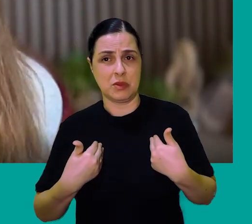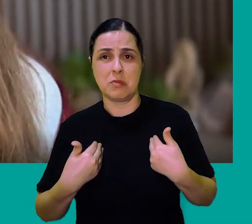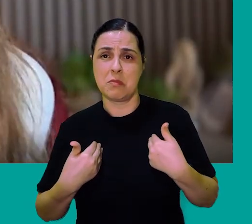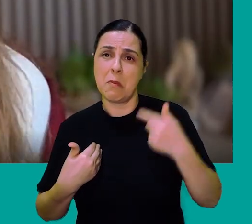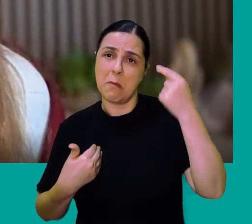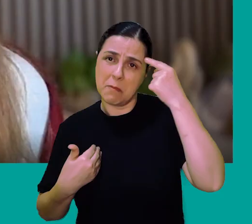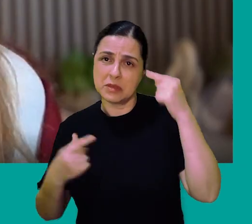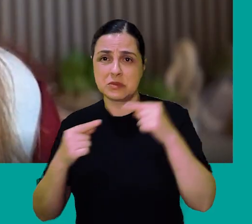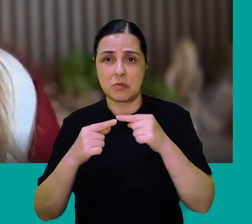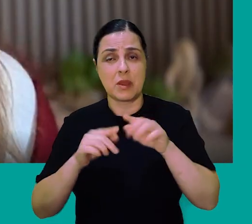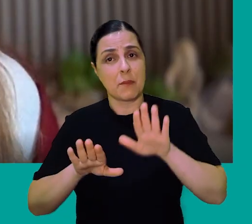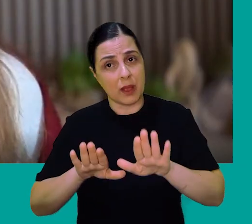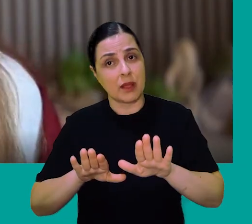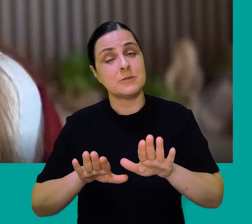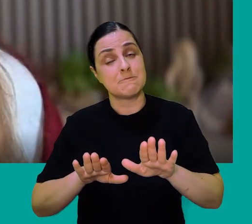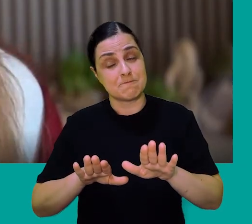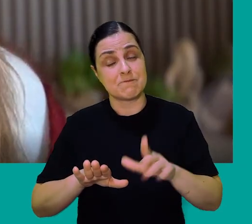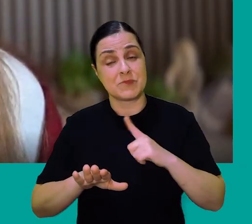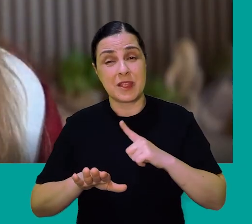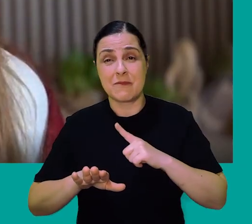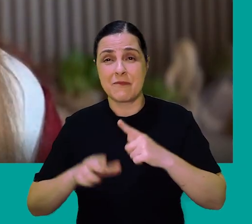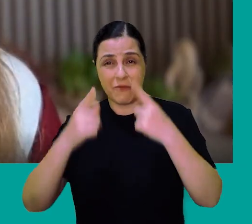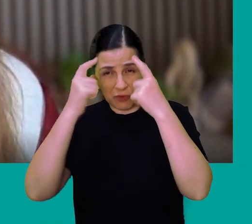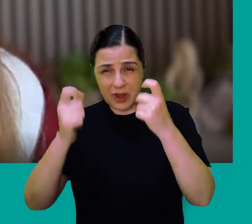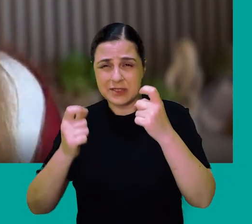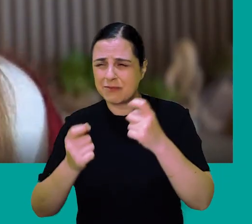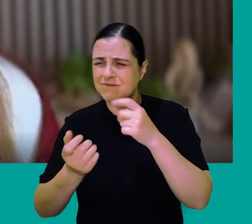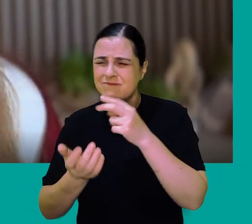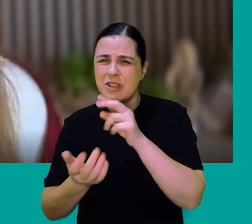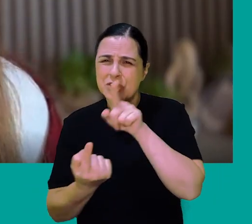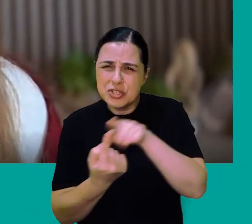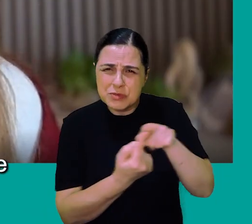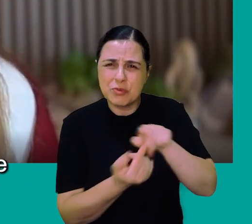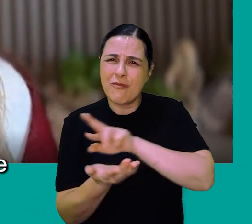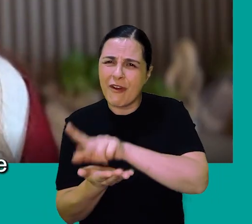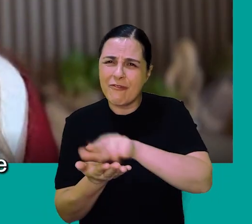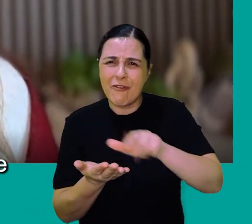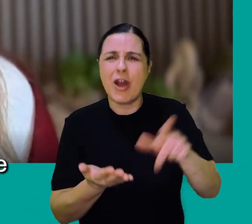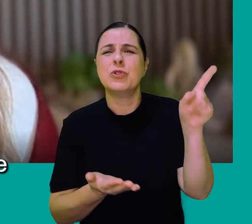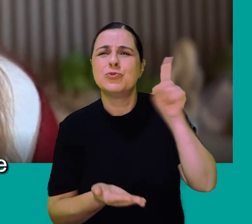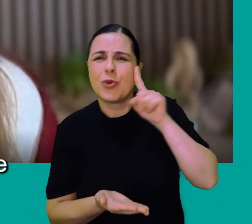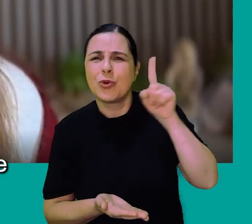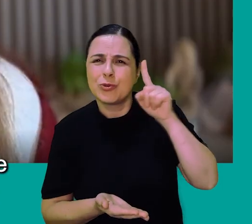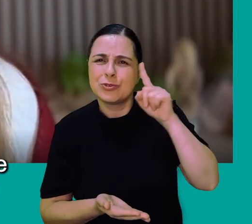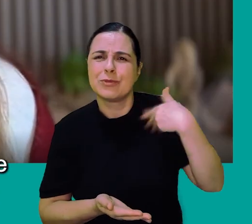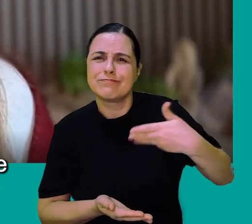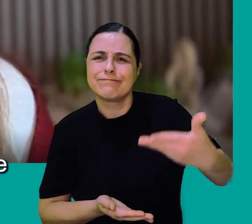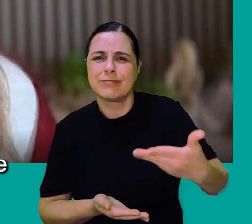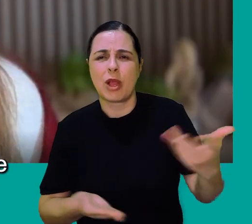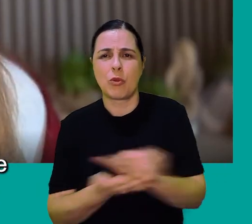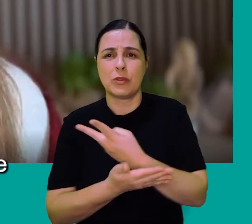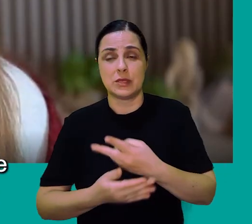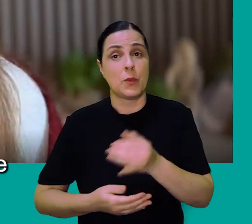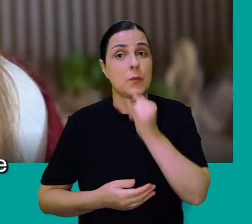Existem inúmeras violências que acontecem todos os dias em diferentes graus. Então, uma pessoa, eventualmente, que